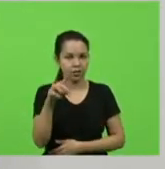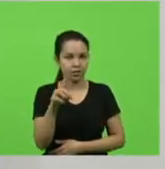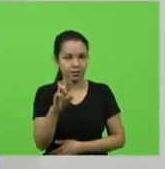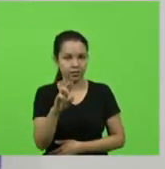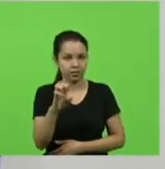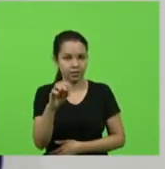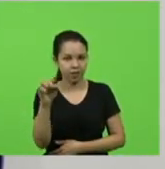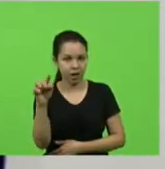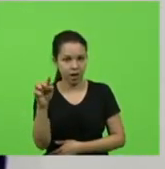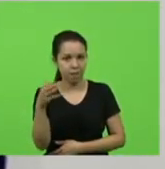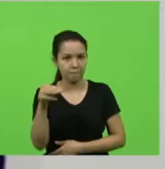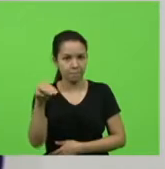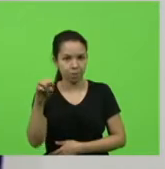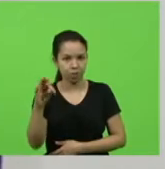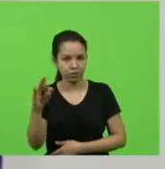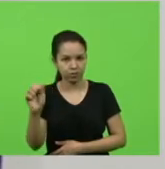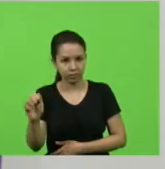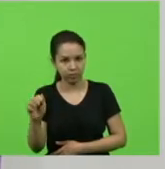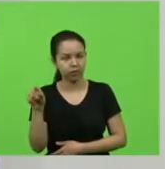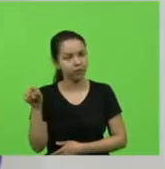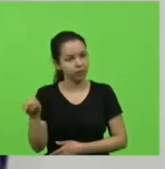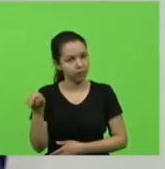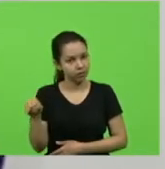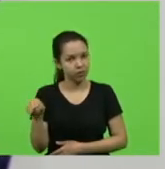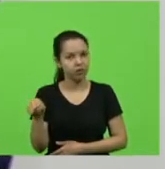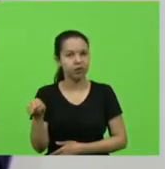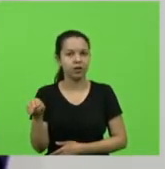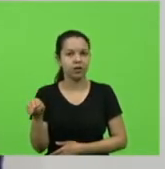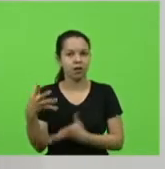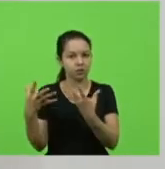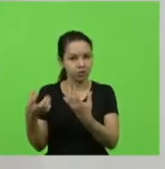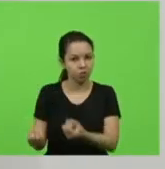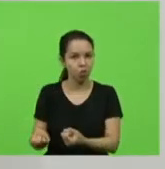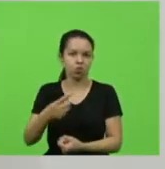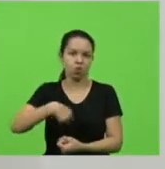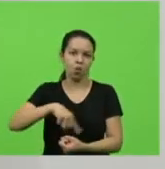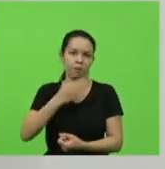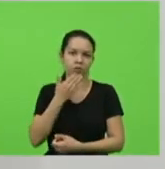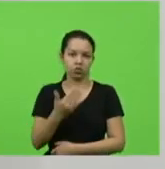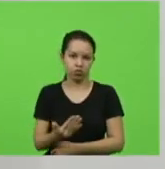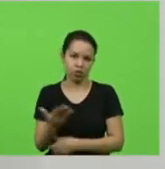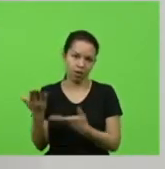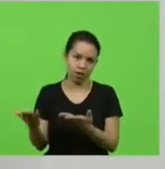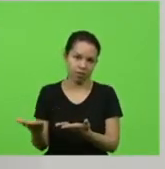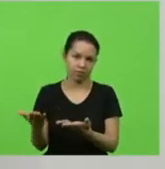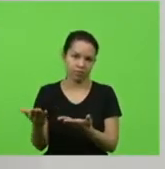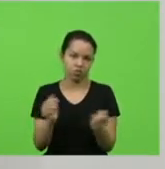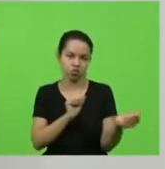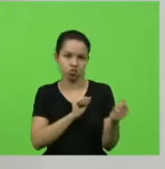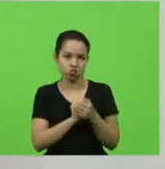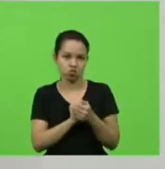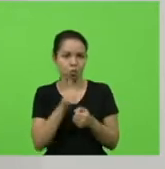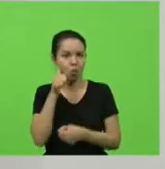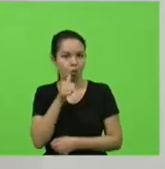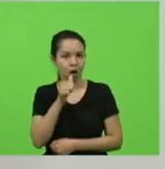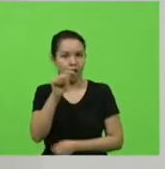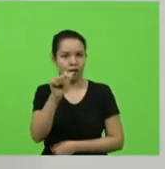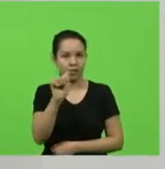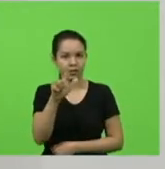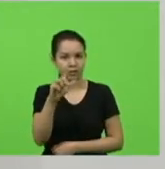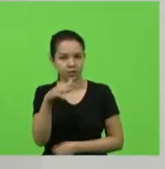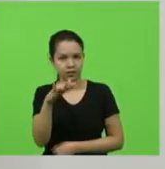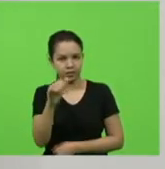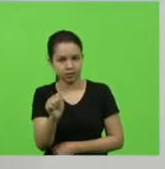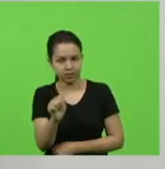que fez valer o nosso apelo. Quando nós fomos lá com a dona Alice Kirten, ela foi a mensageira desse grupo